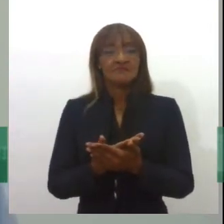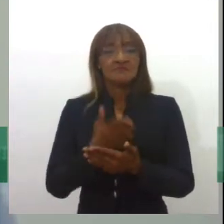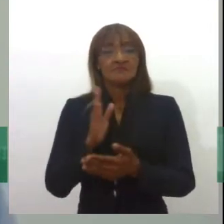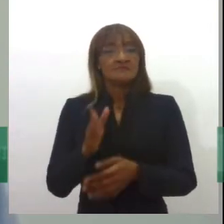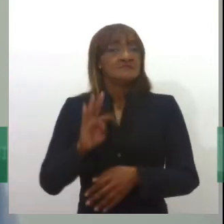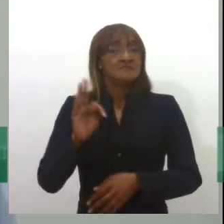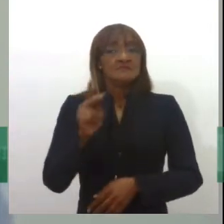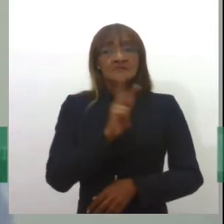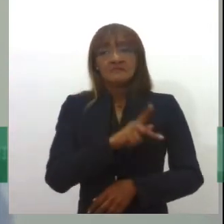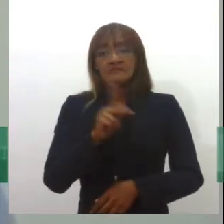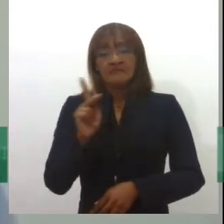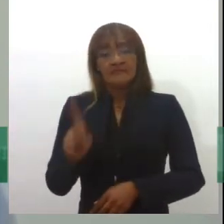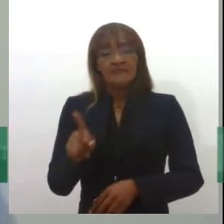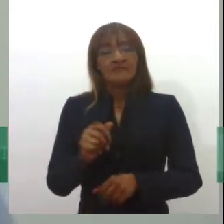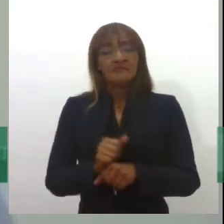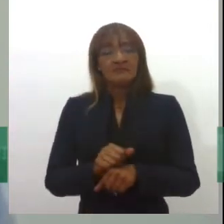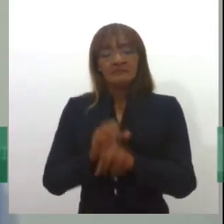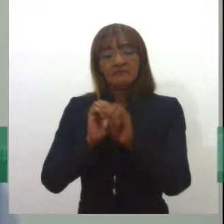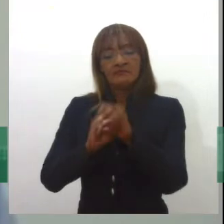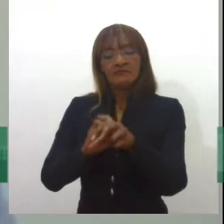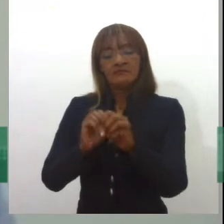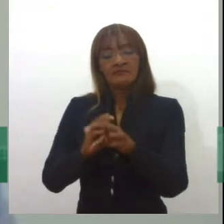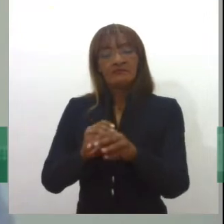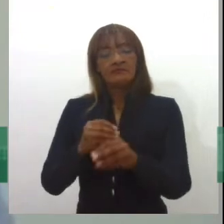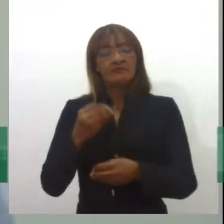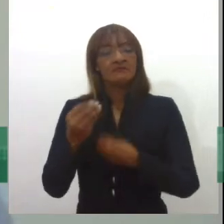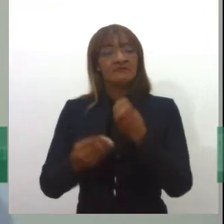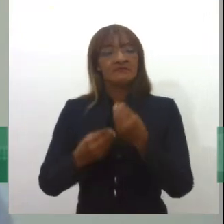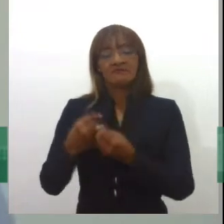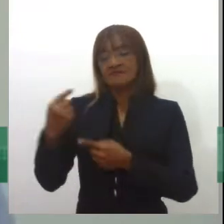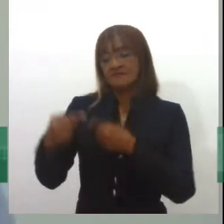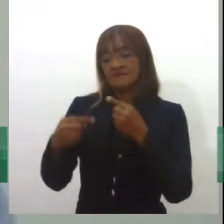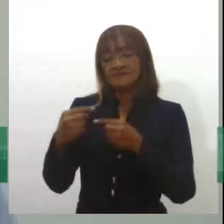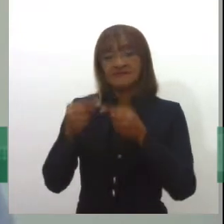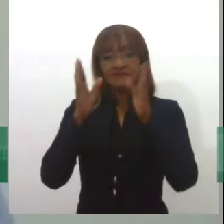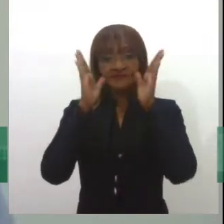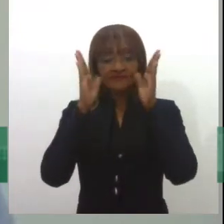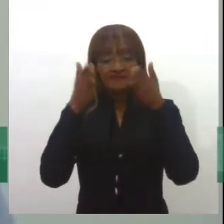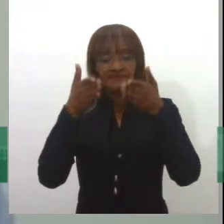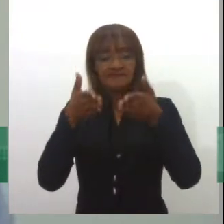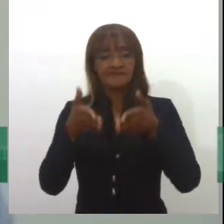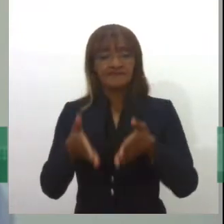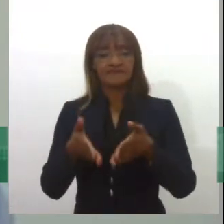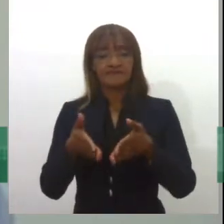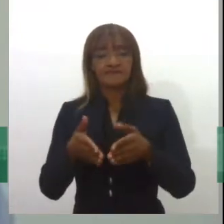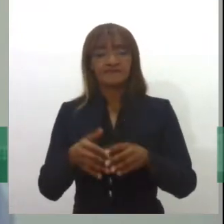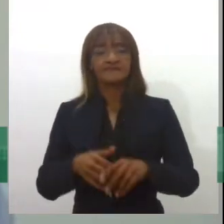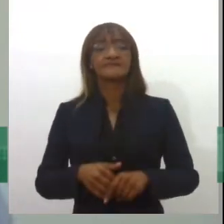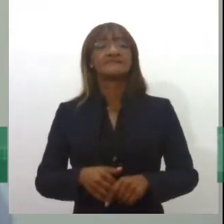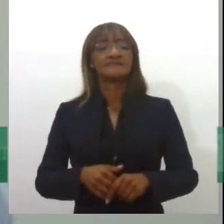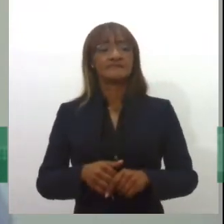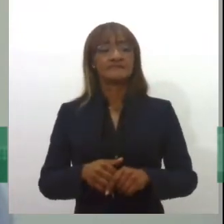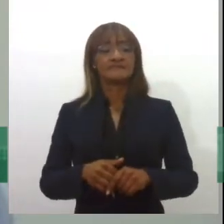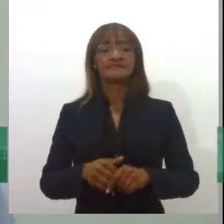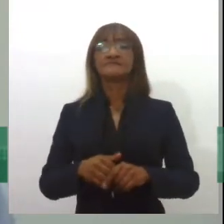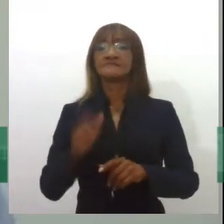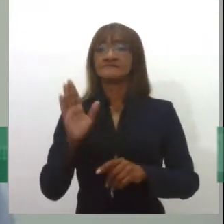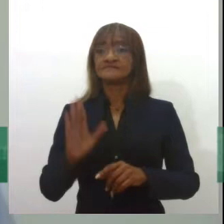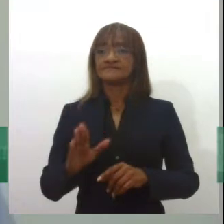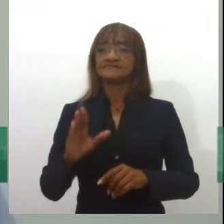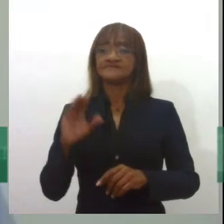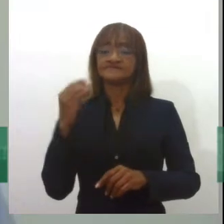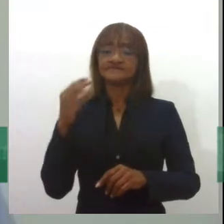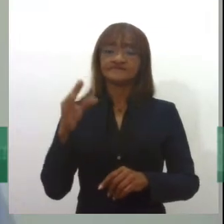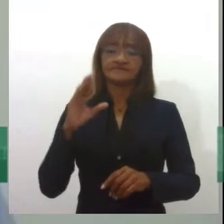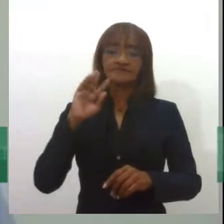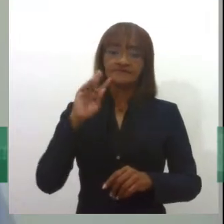currículos, né, especialmente voltada a esta competência nas áreas de ciências humanas,